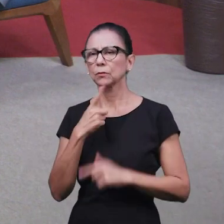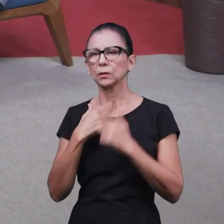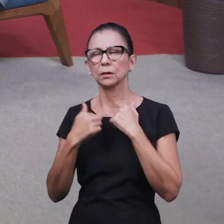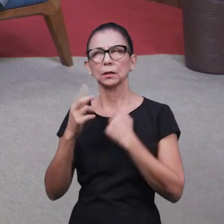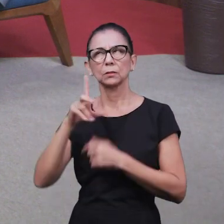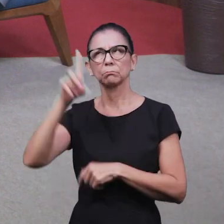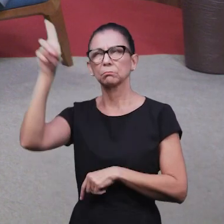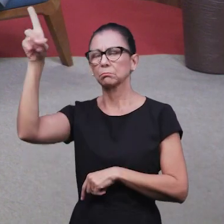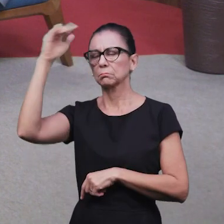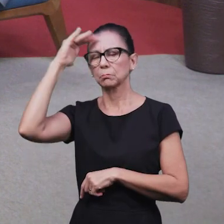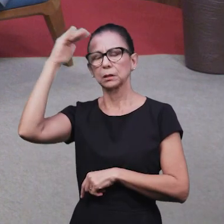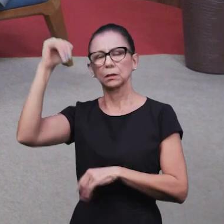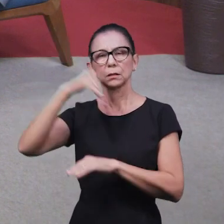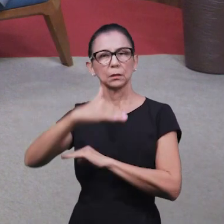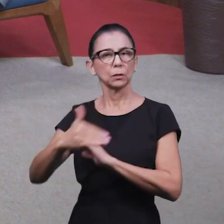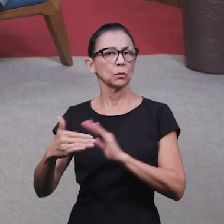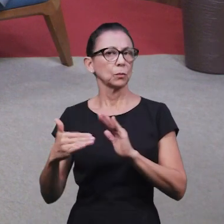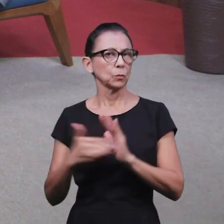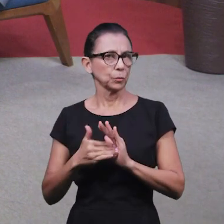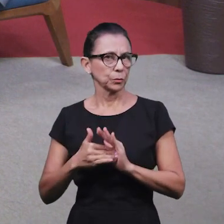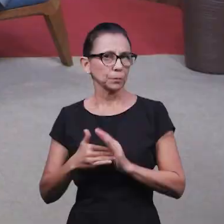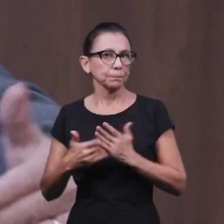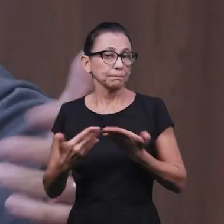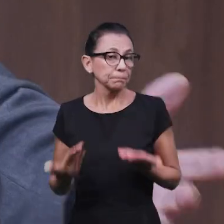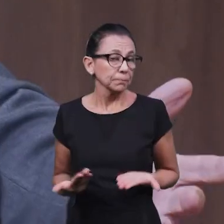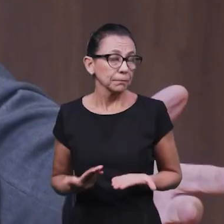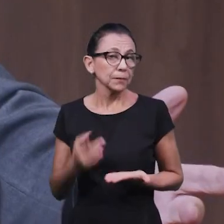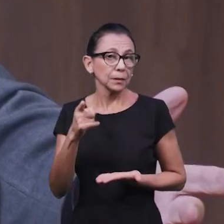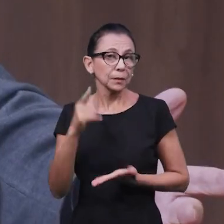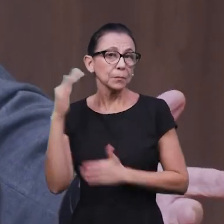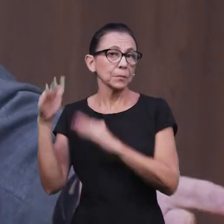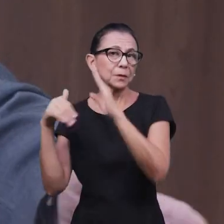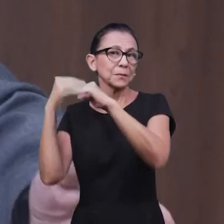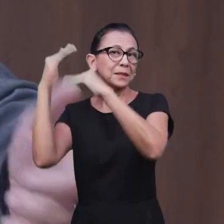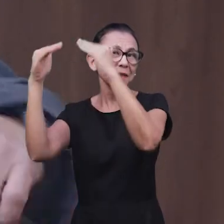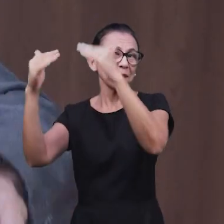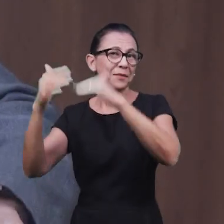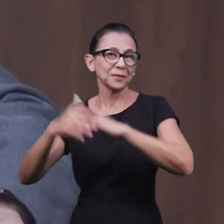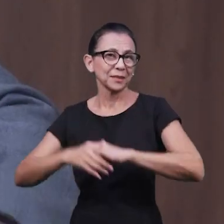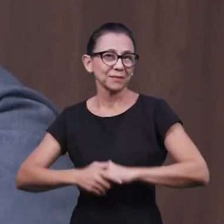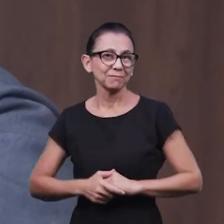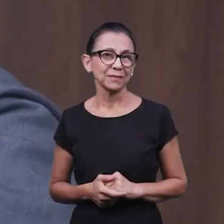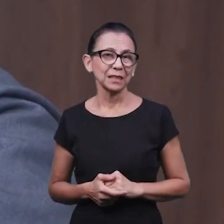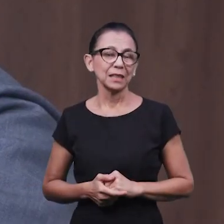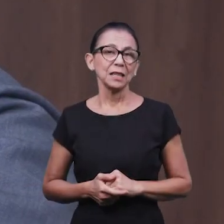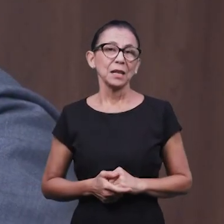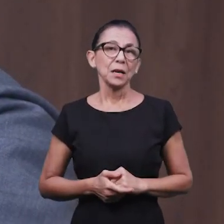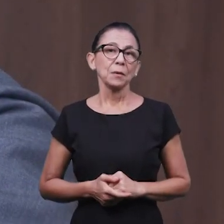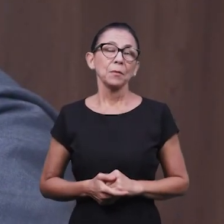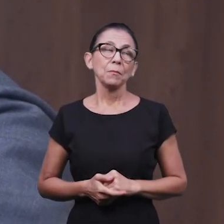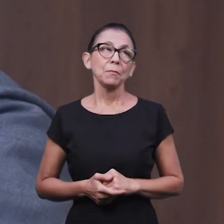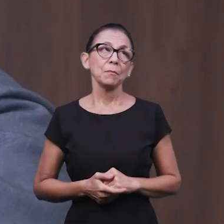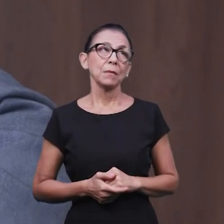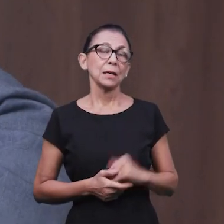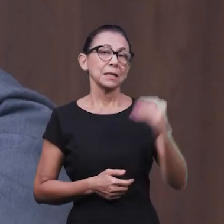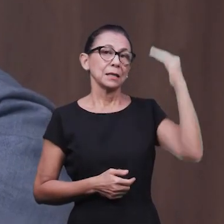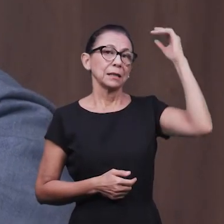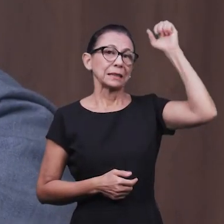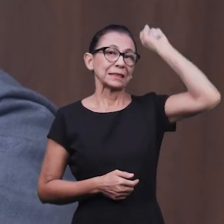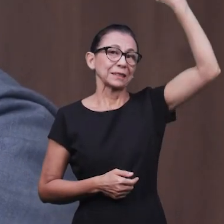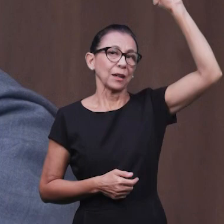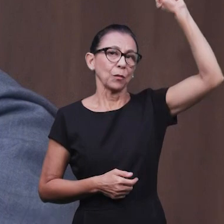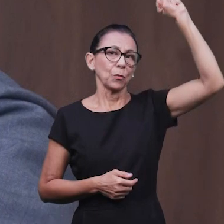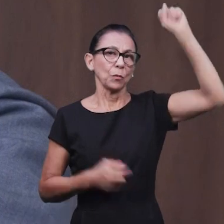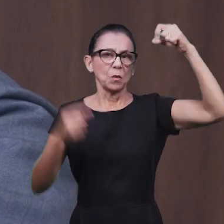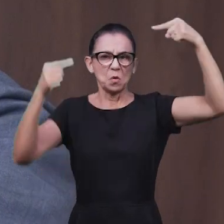vontade de Deus, ou seja, Davi era obediente. Então, com isso, ele prosperava mais. E essa oposição de Saul contra Davi, portanto, ela foi levantada